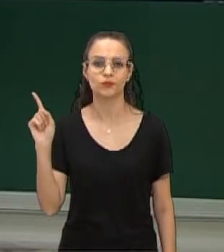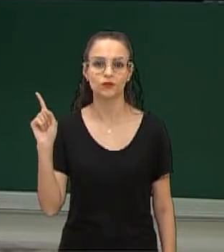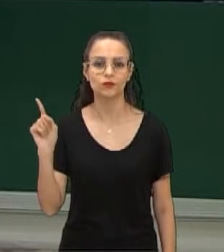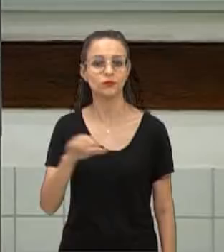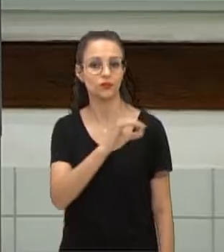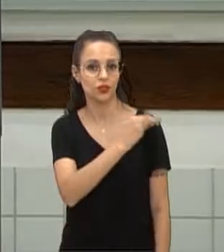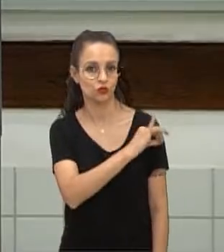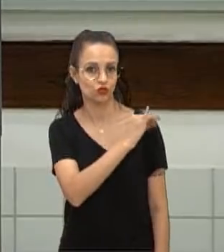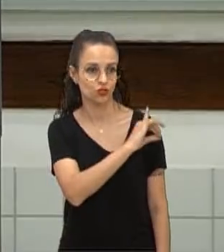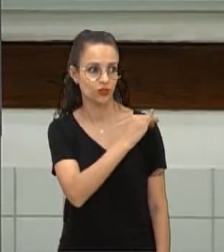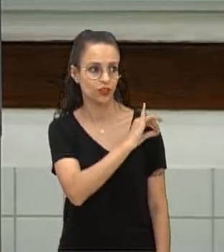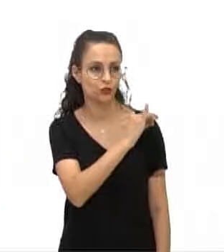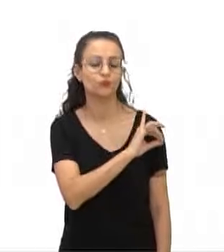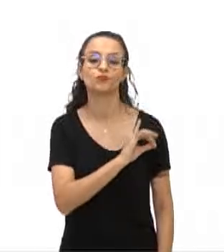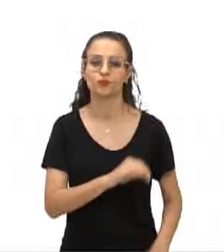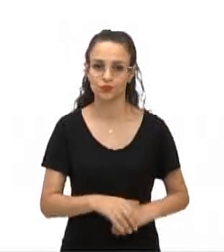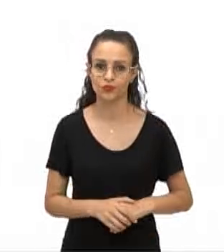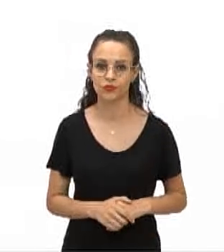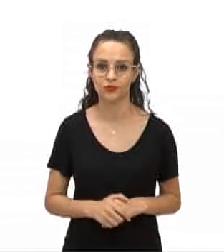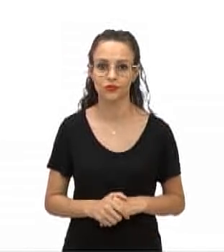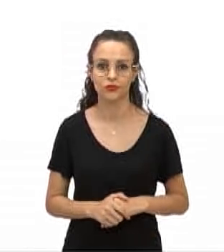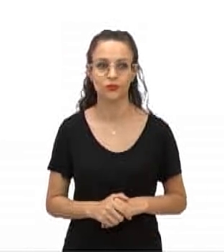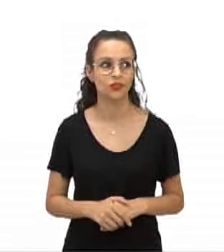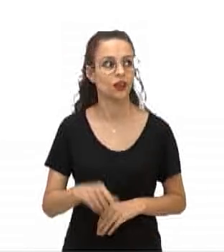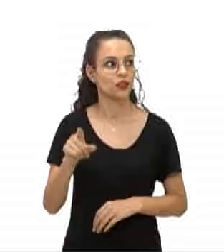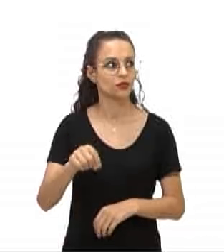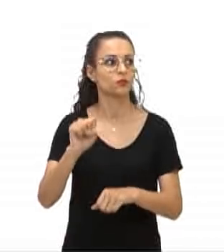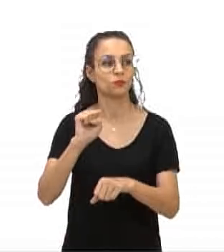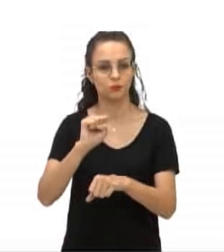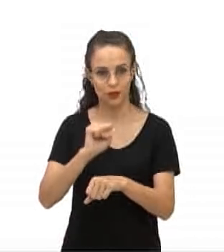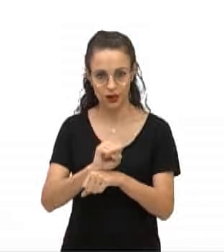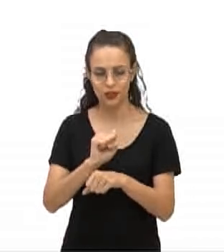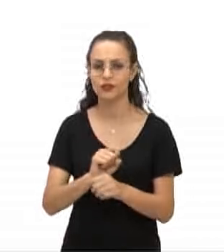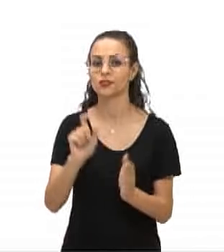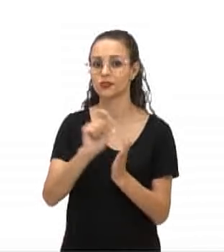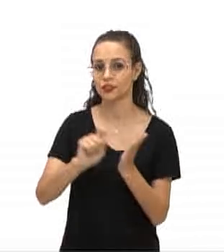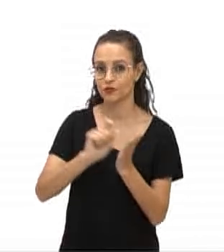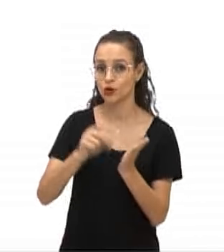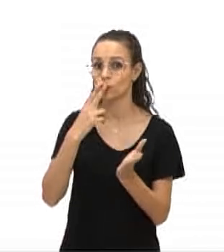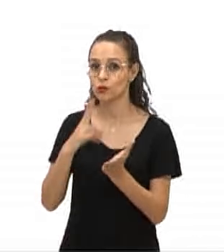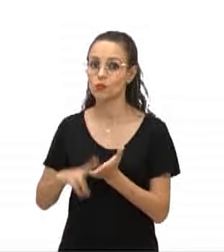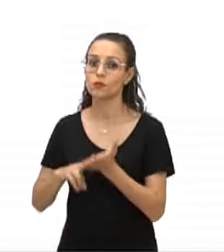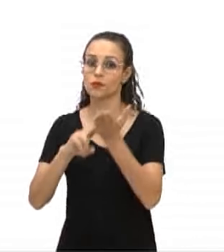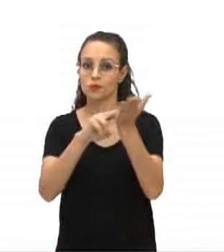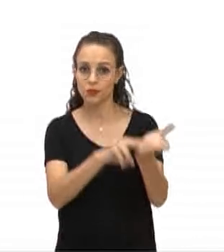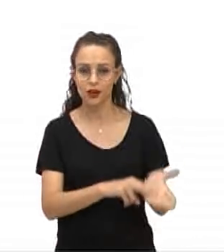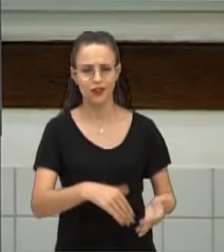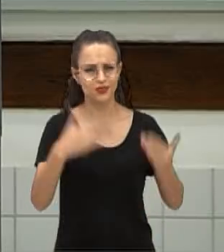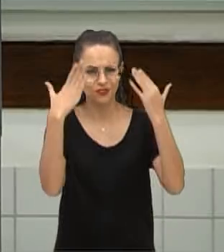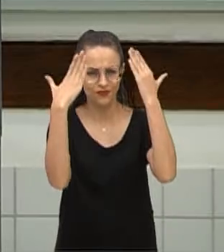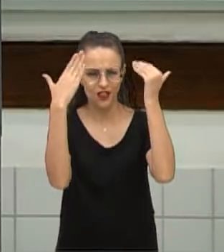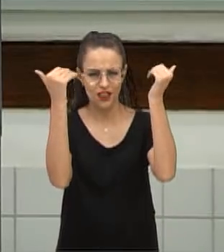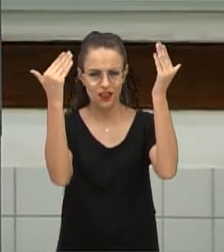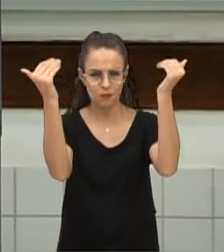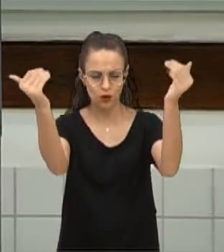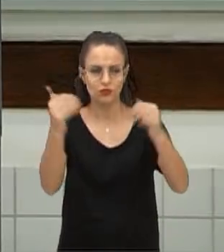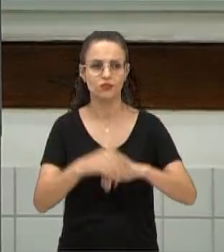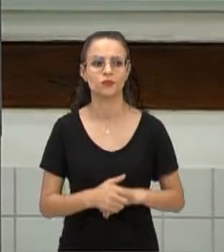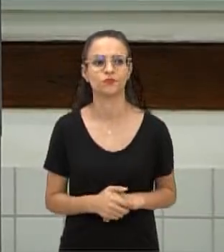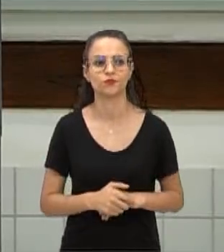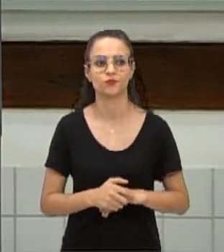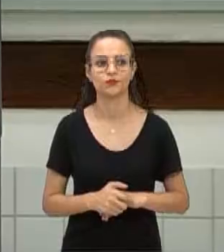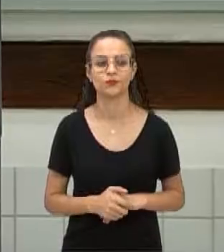Rio de Janeiro, né? Numa dessas paradas, ele escreveu uma carta que ficou famosíssima,